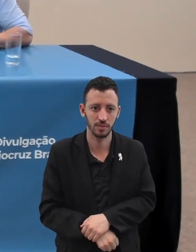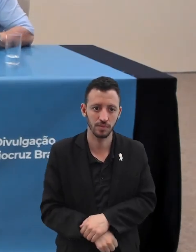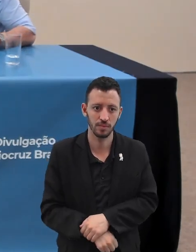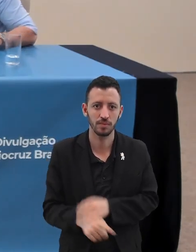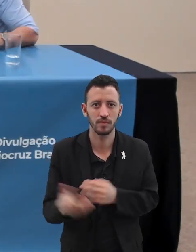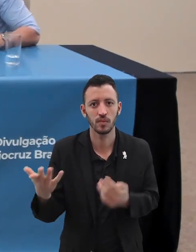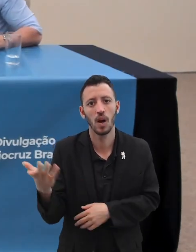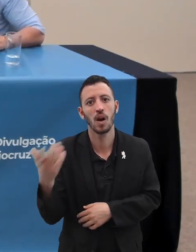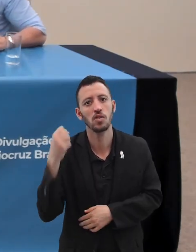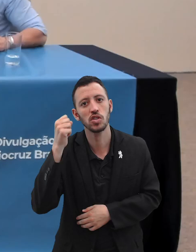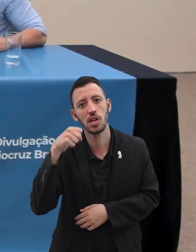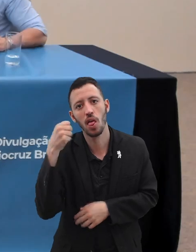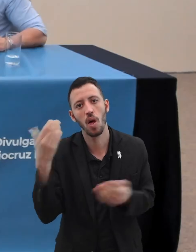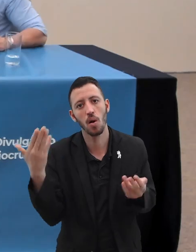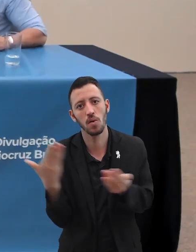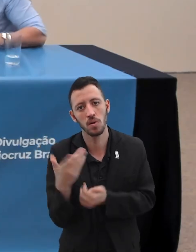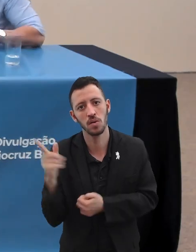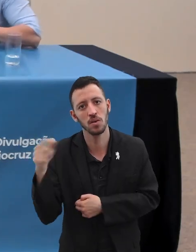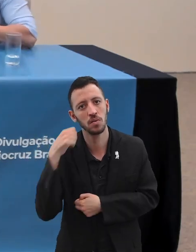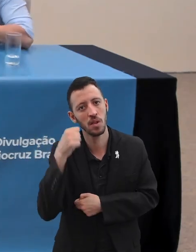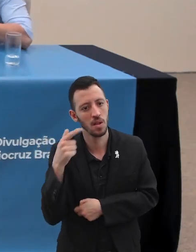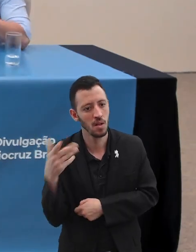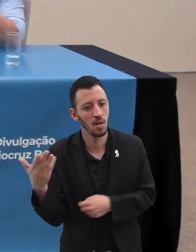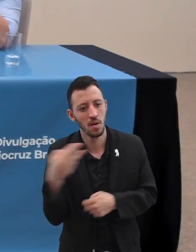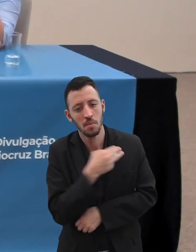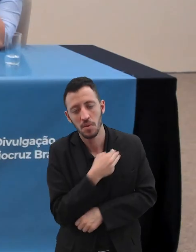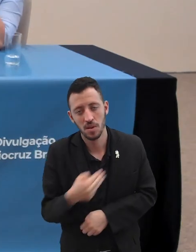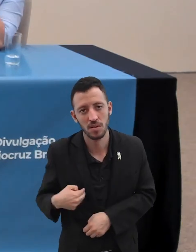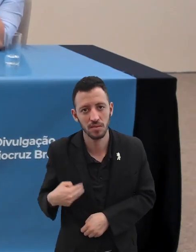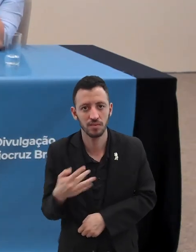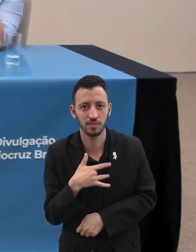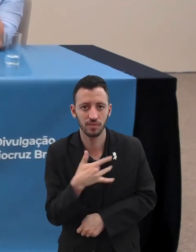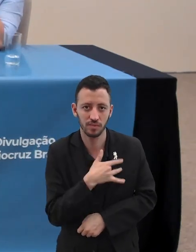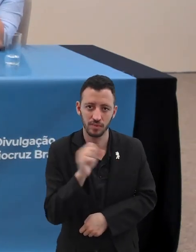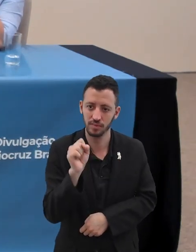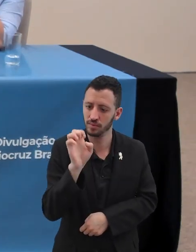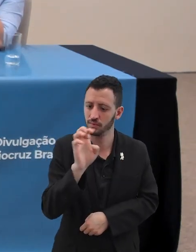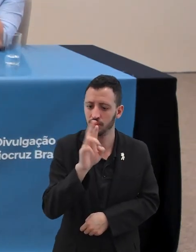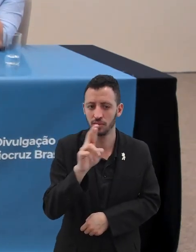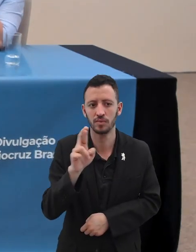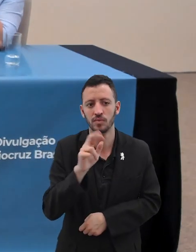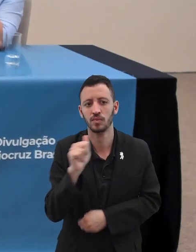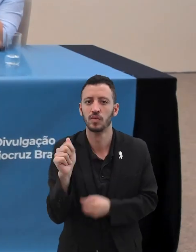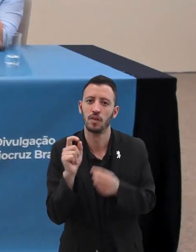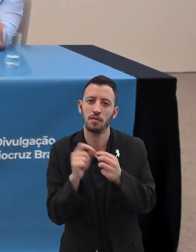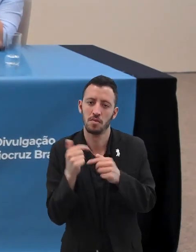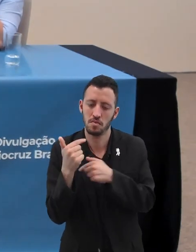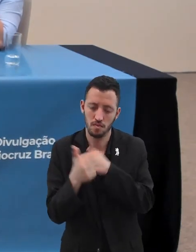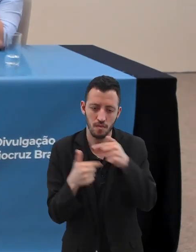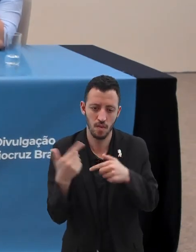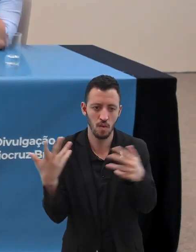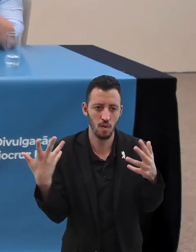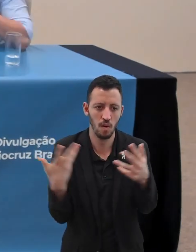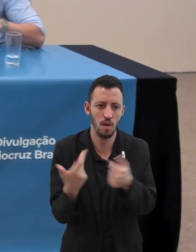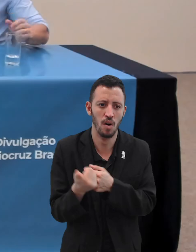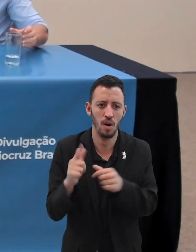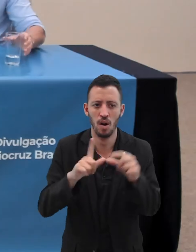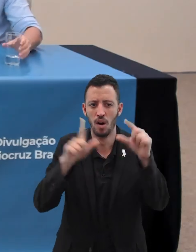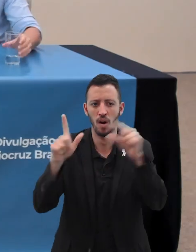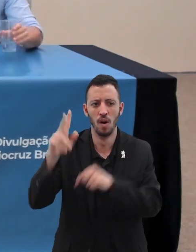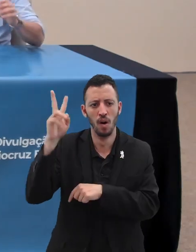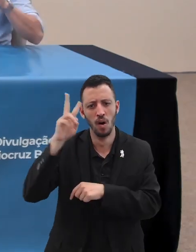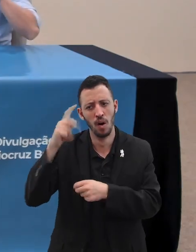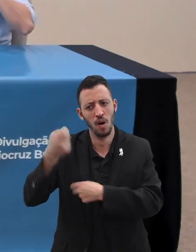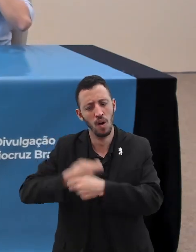que é senador atual, que foi ministro da Saúde, economista Serra, ele fez um trabalho fantástico de outdoors. Eu trabalhava na